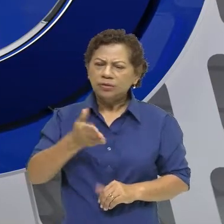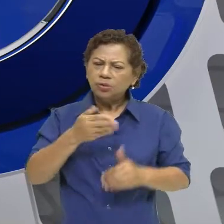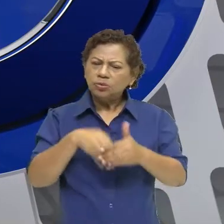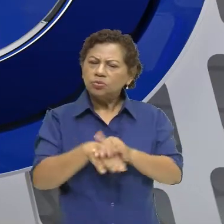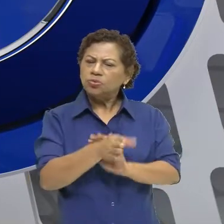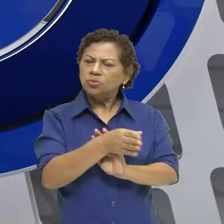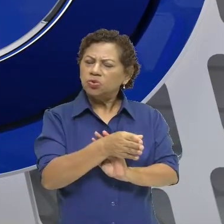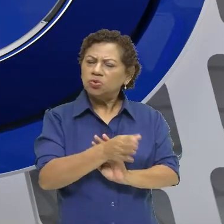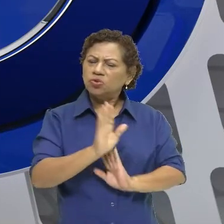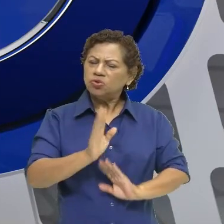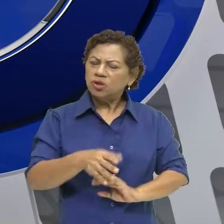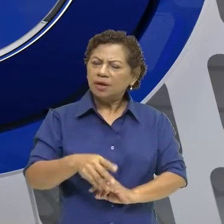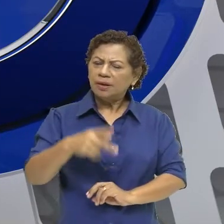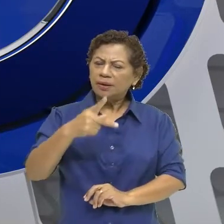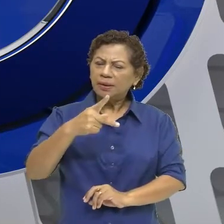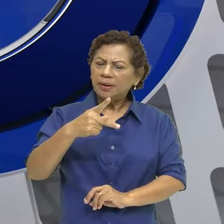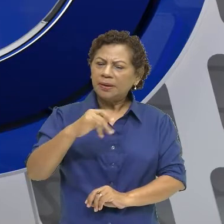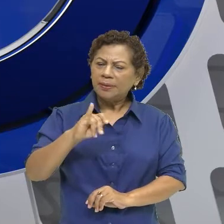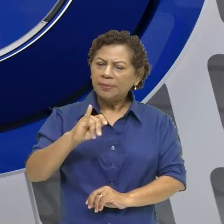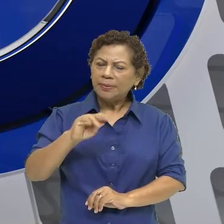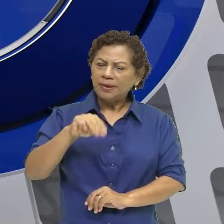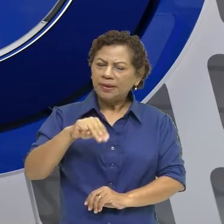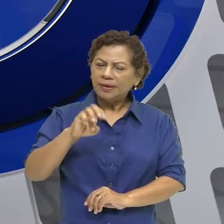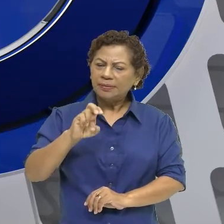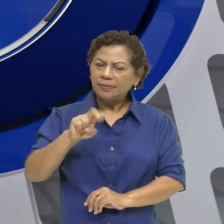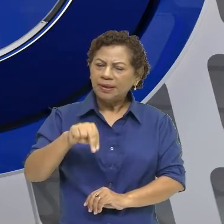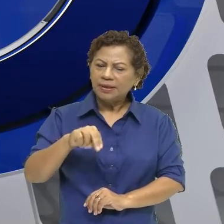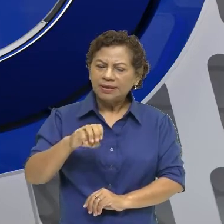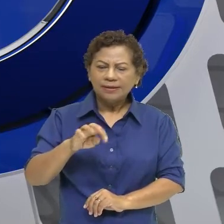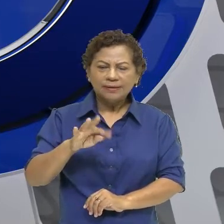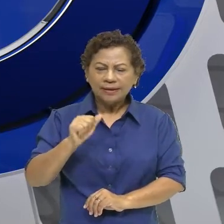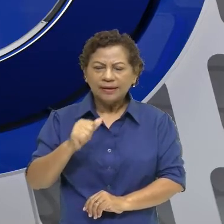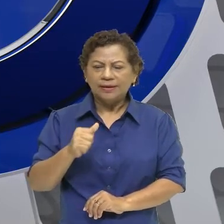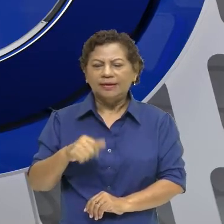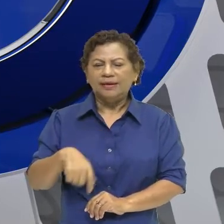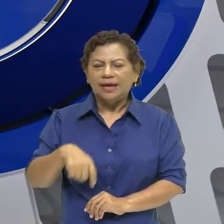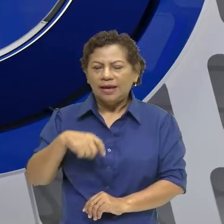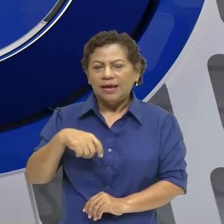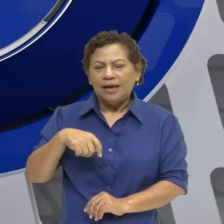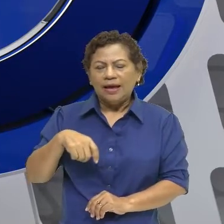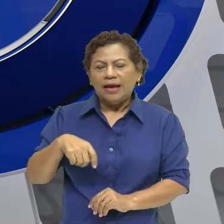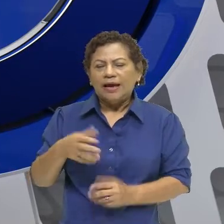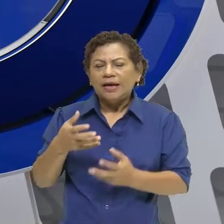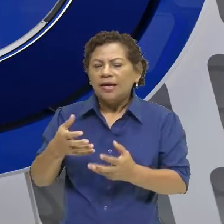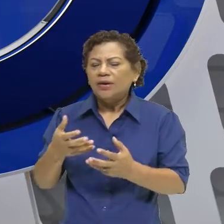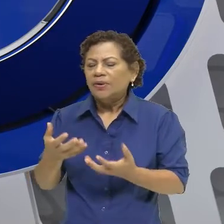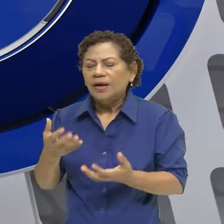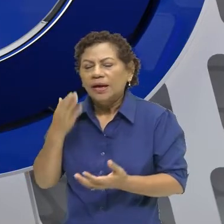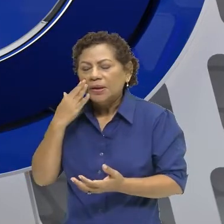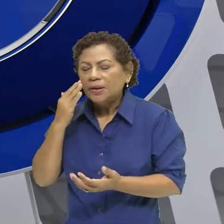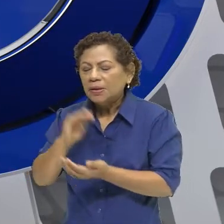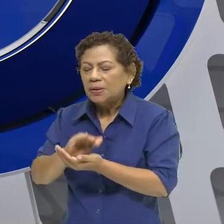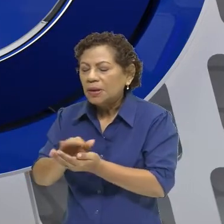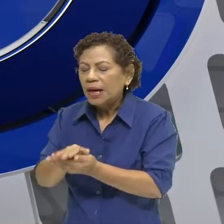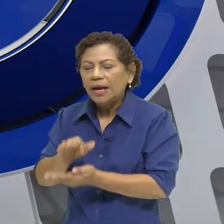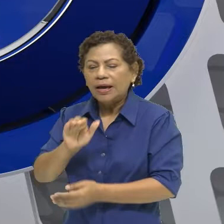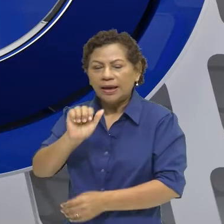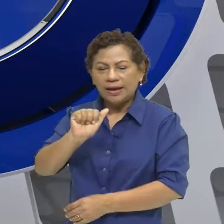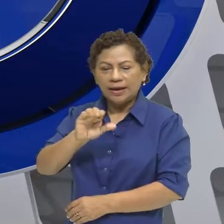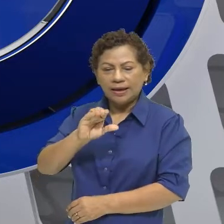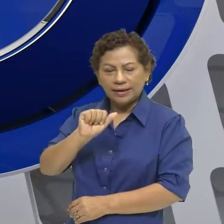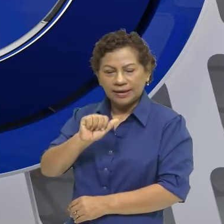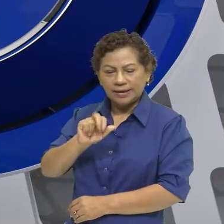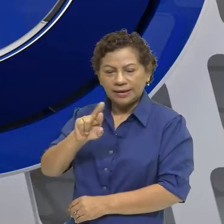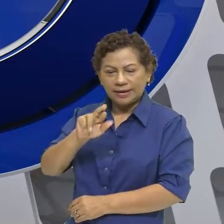pimenta. Aí eu fui pedir uma acarajé, que eu queria saborear, né? E eles perguntaram: você quer quente ou quer frio? Eu falei: eu